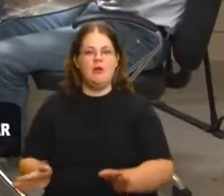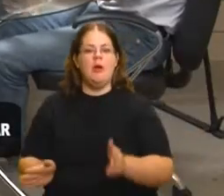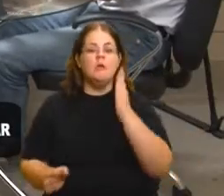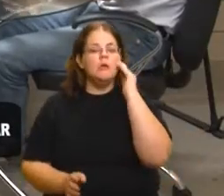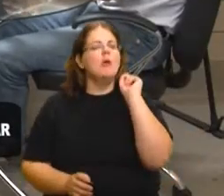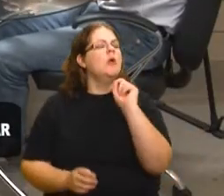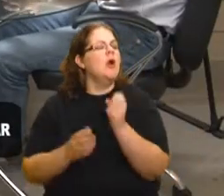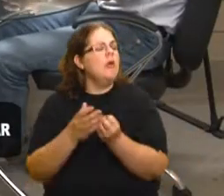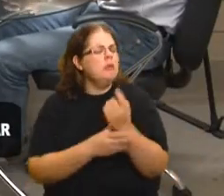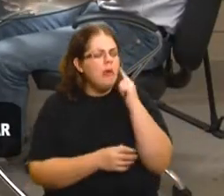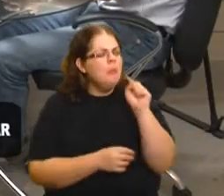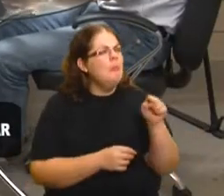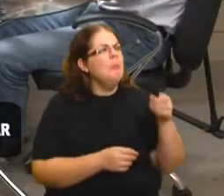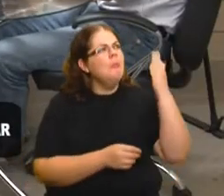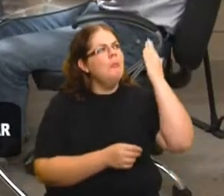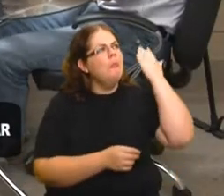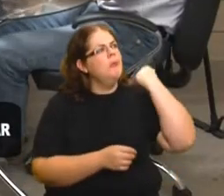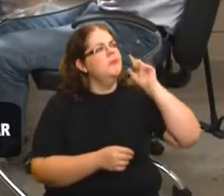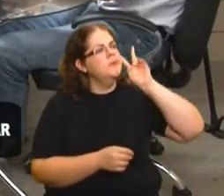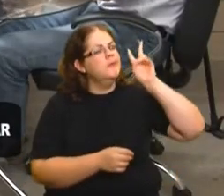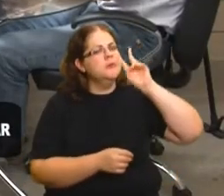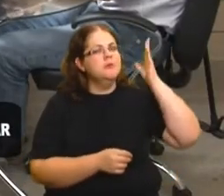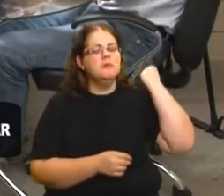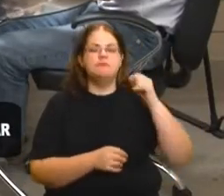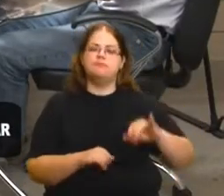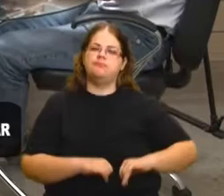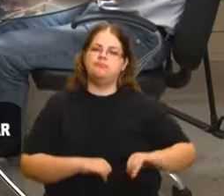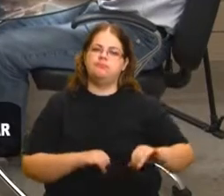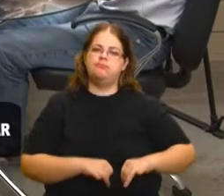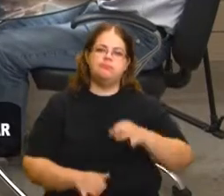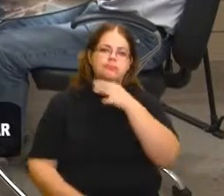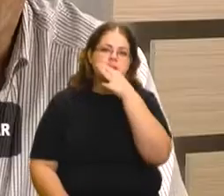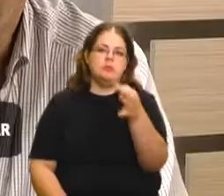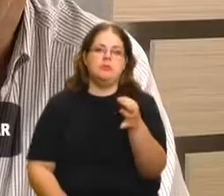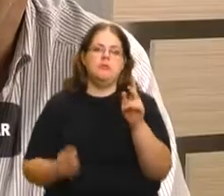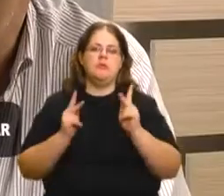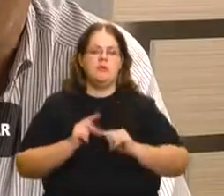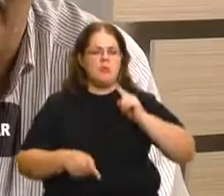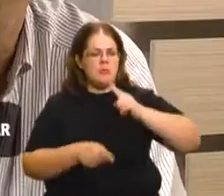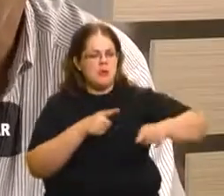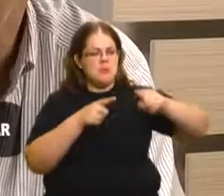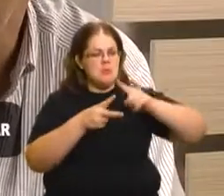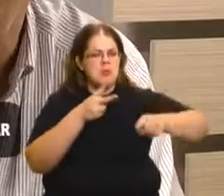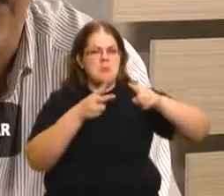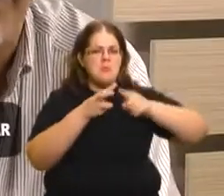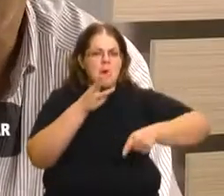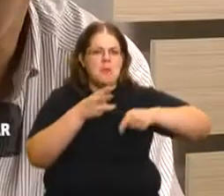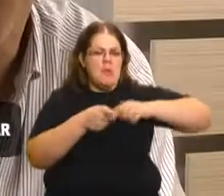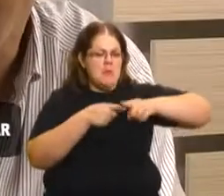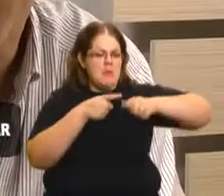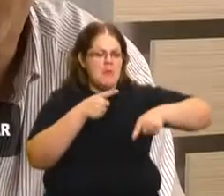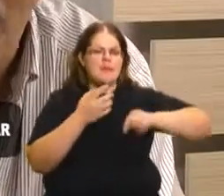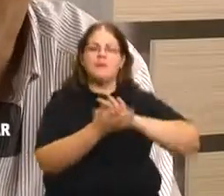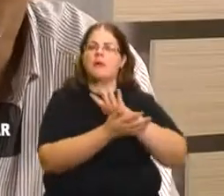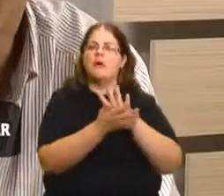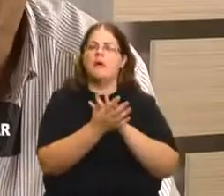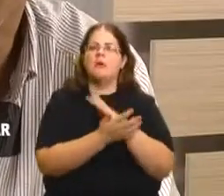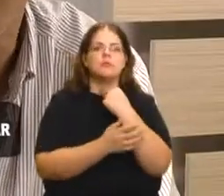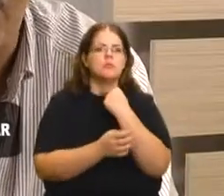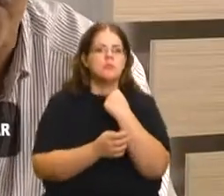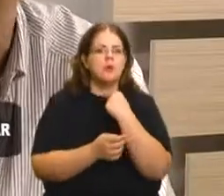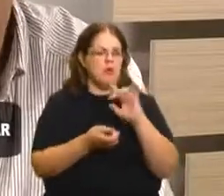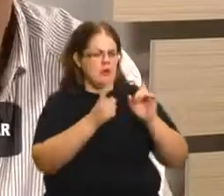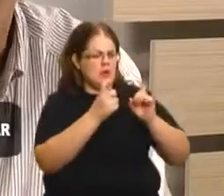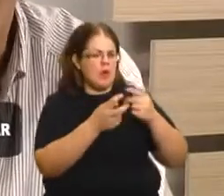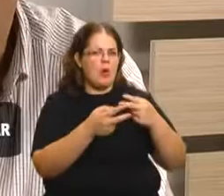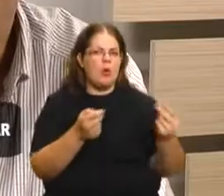é um período de ditadura, o terror que as pessoas vivem, que a gente é proibido de pensar, de reunir, de falar, proibido de tudo,